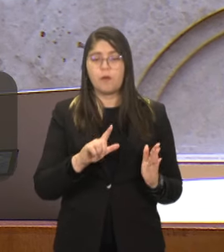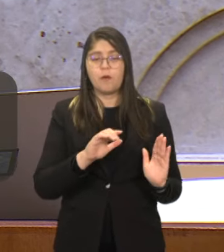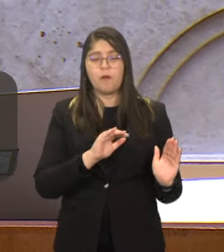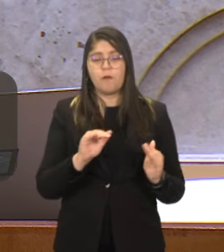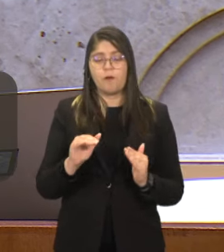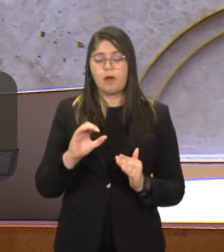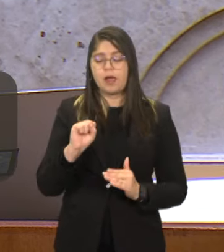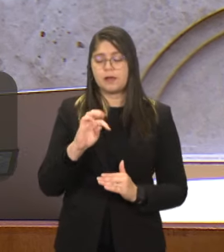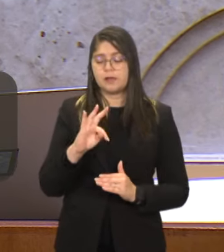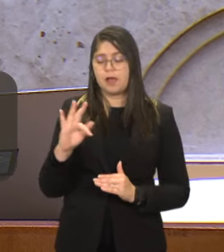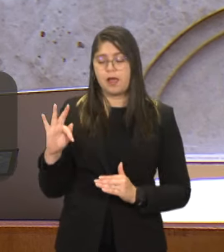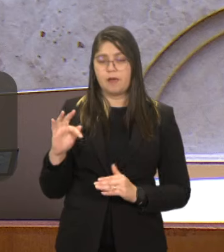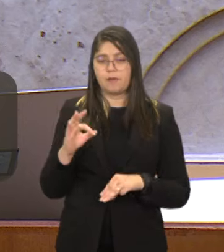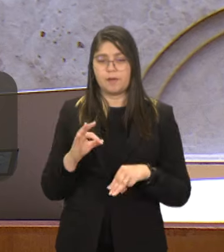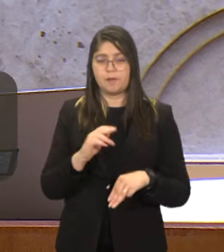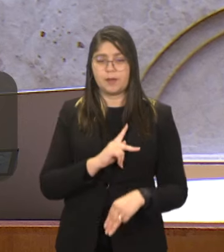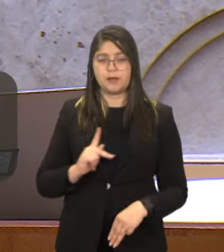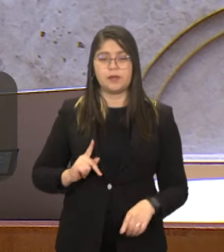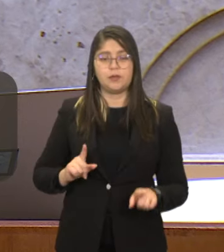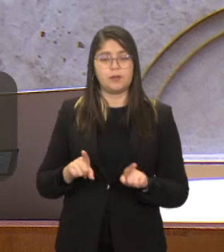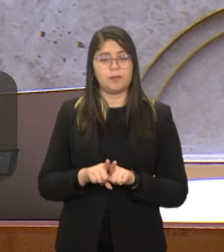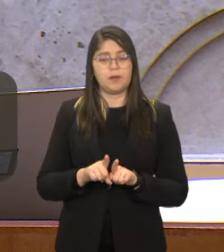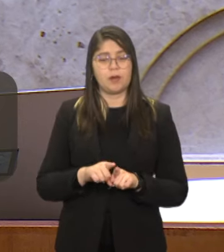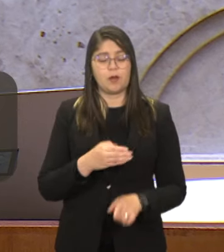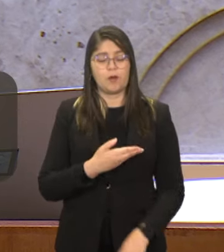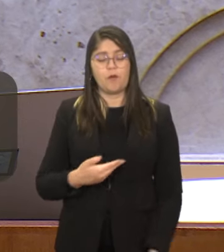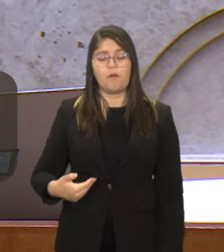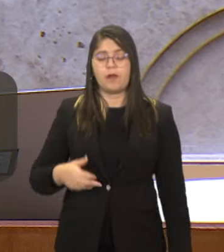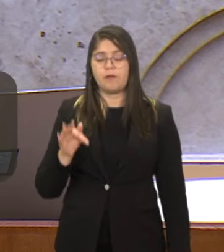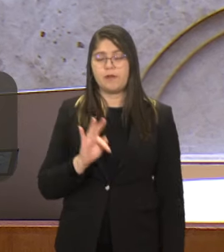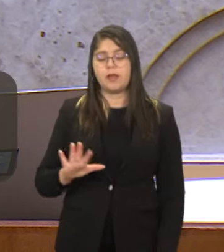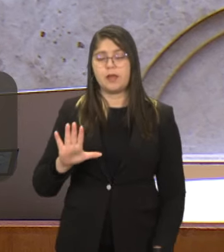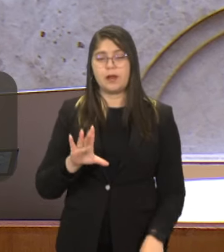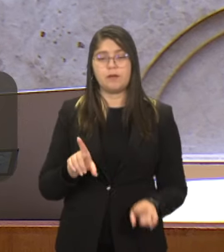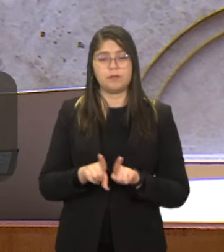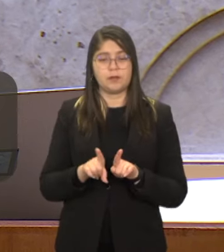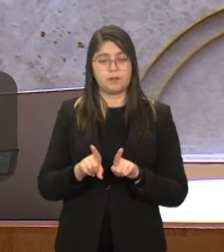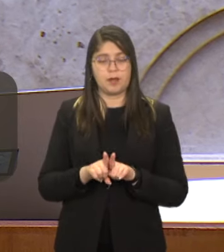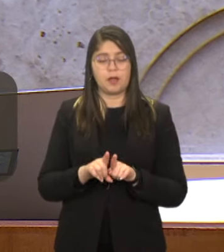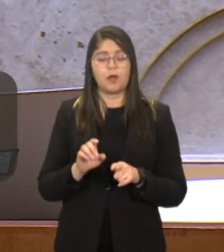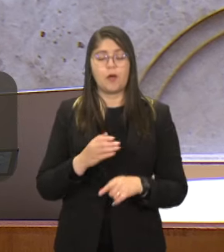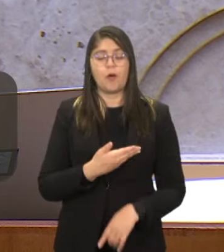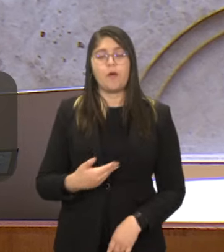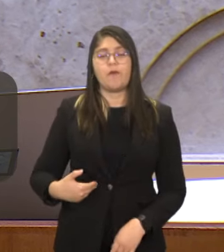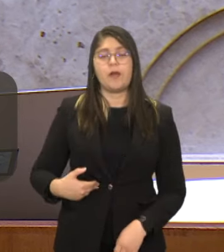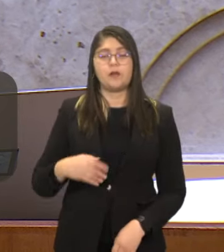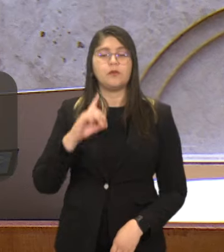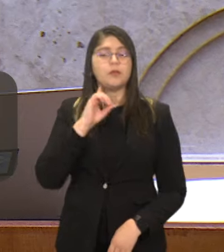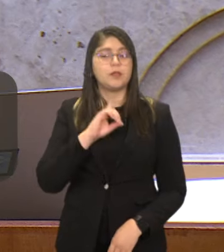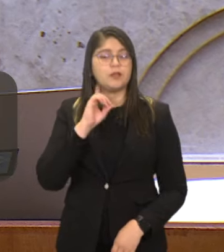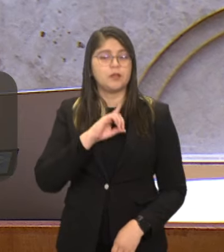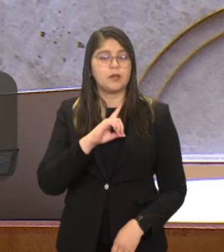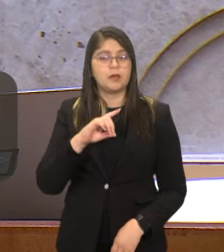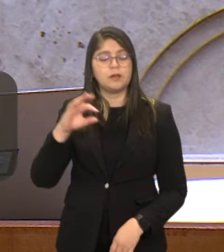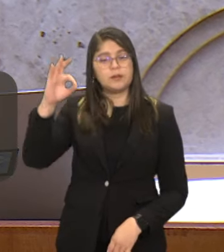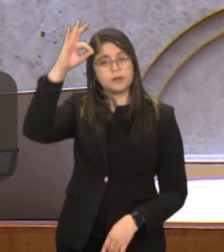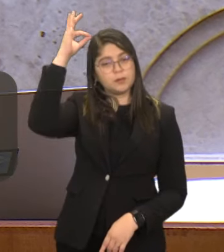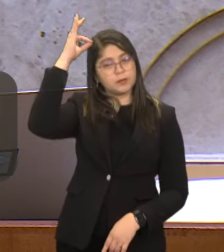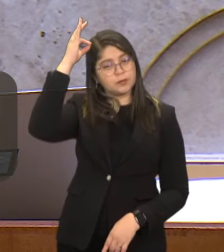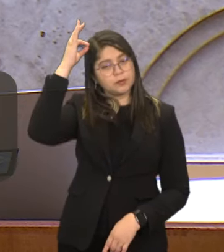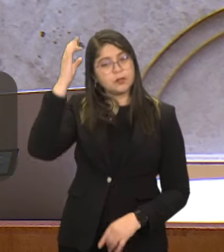Federal, pelo governo federal e pelos governos dos estados de Minas Gerais e Espírito Santo,